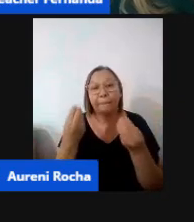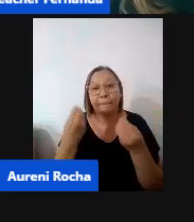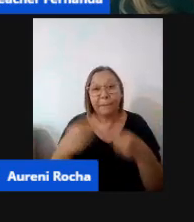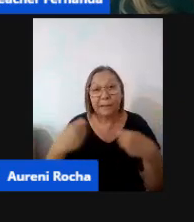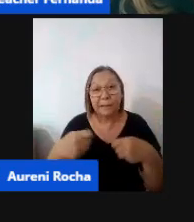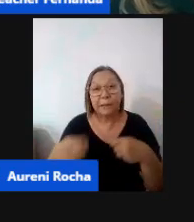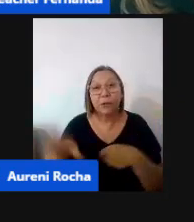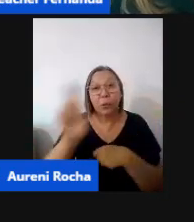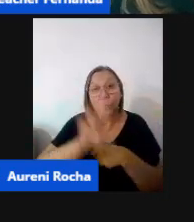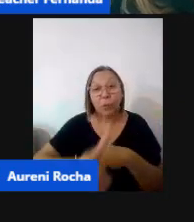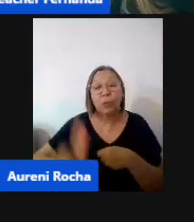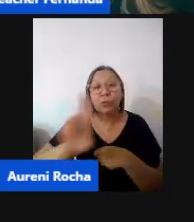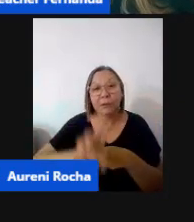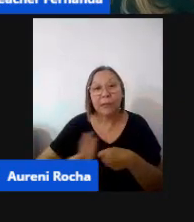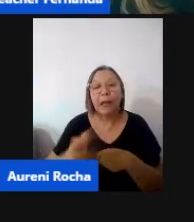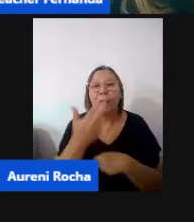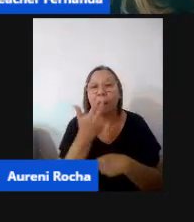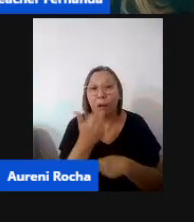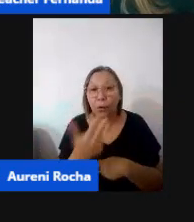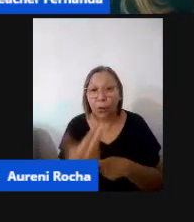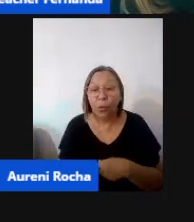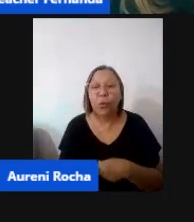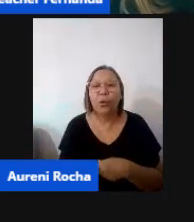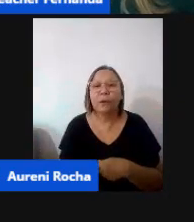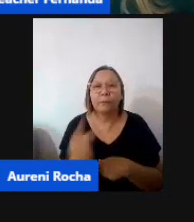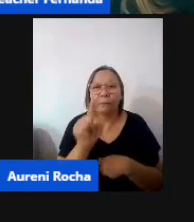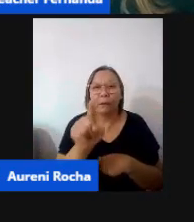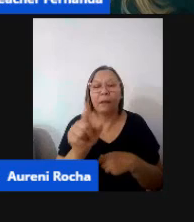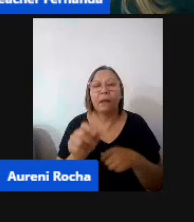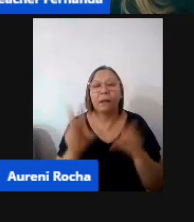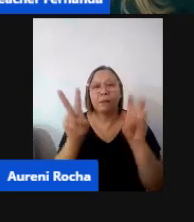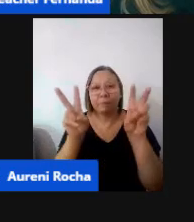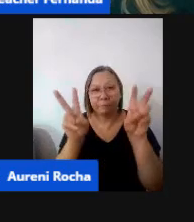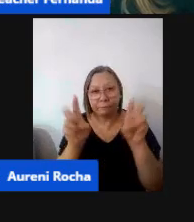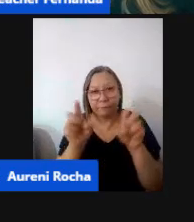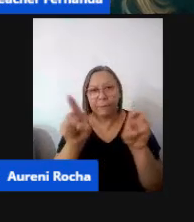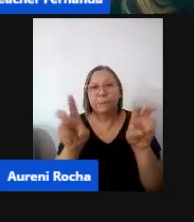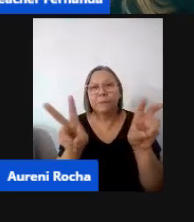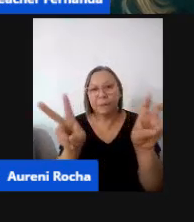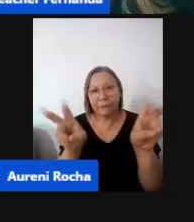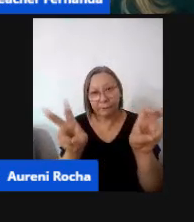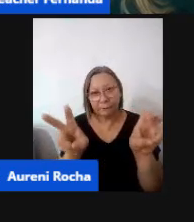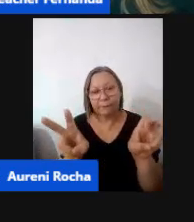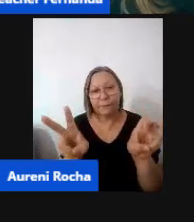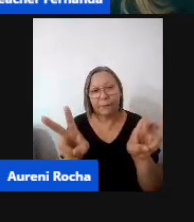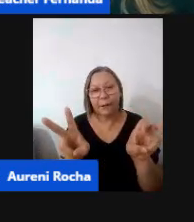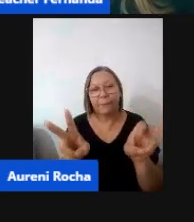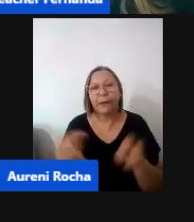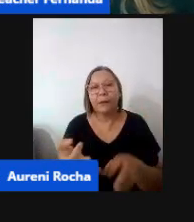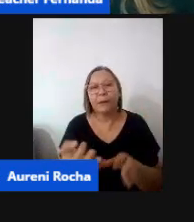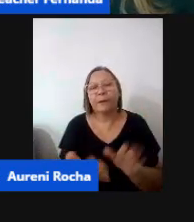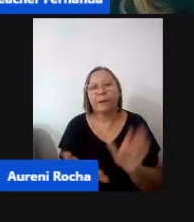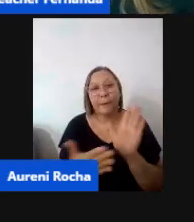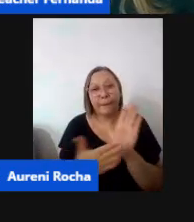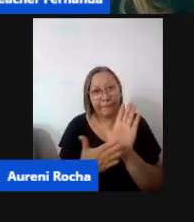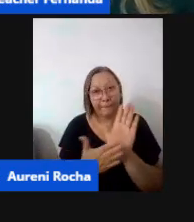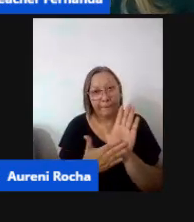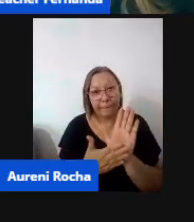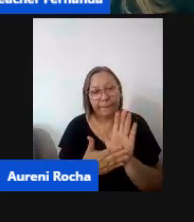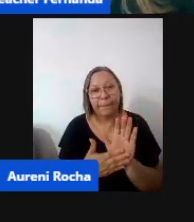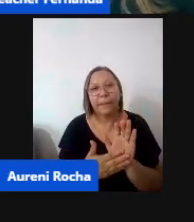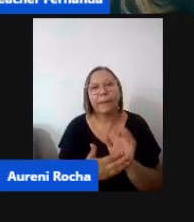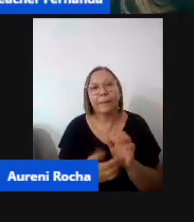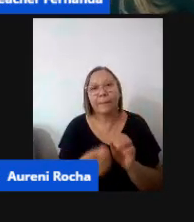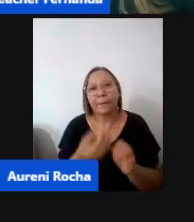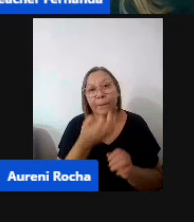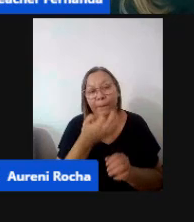alguma cor para essa fonte que proponha esse contraste que eu falei